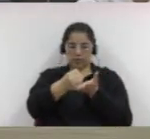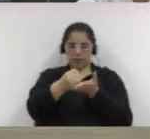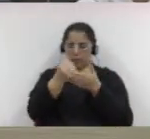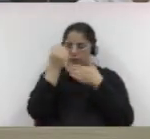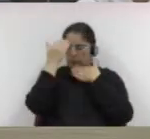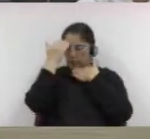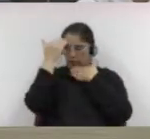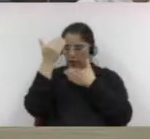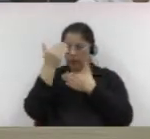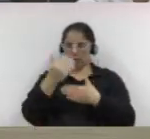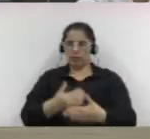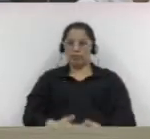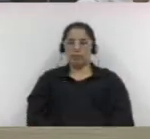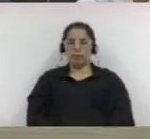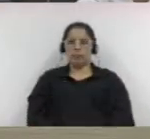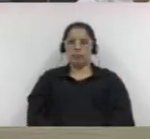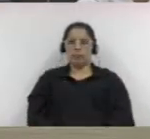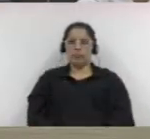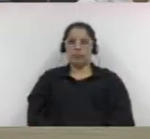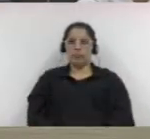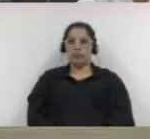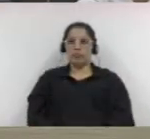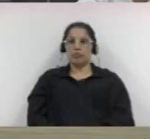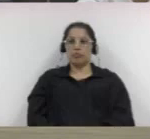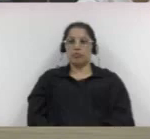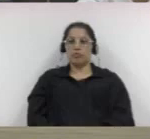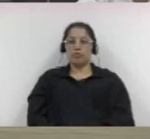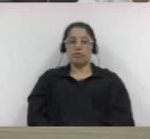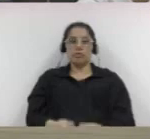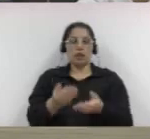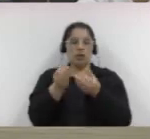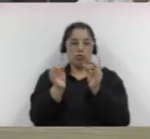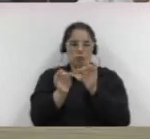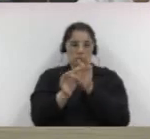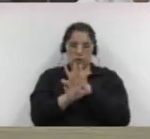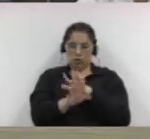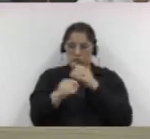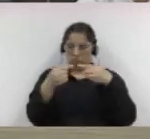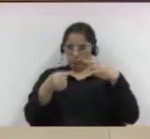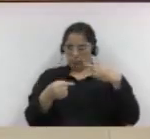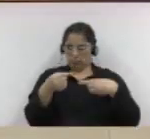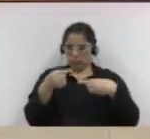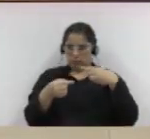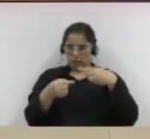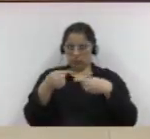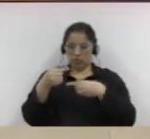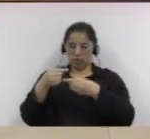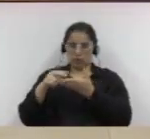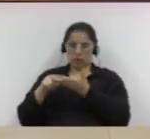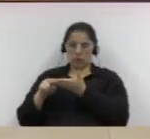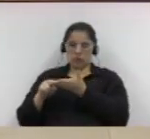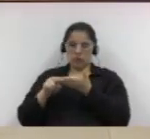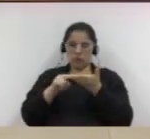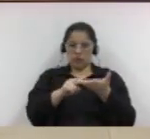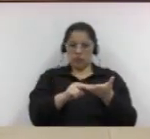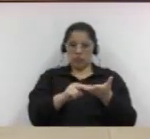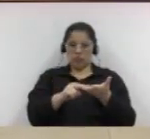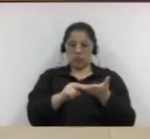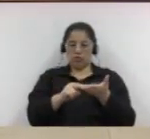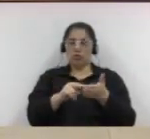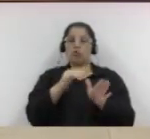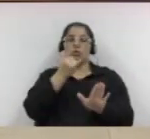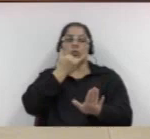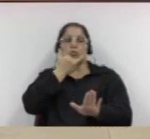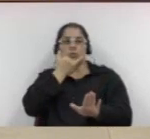vereador Luizinho em plenário. Não havendo mais quem queira discutir o requerimento, encaminhe-se às comissões.